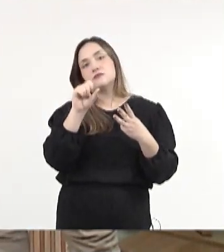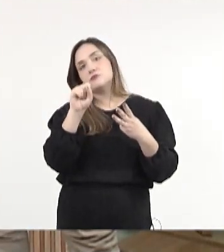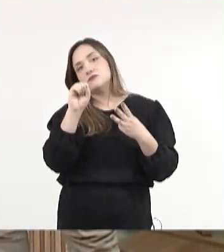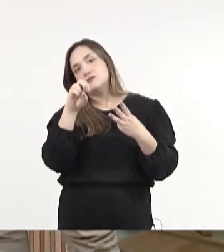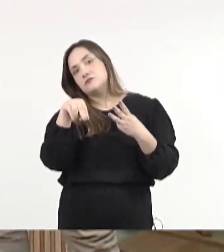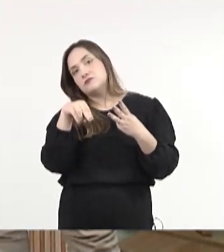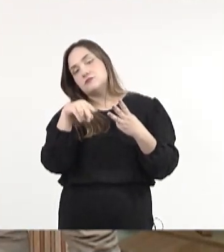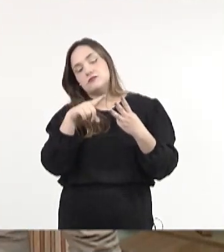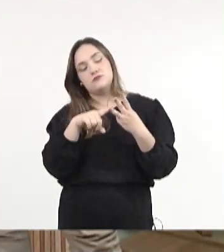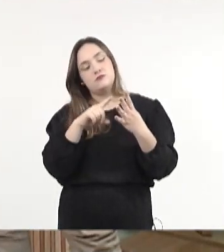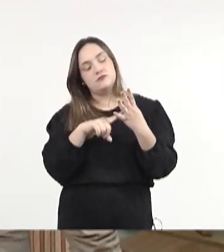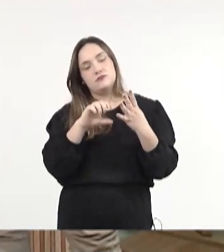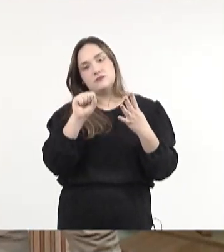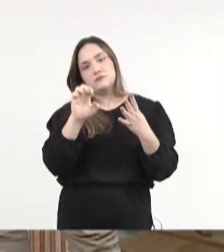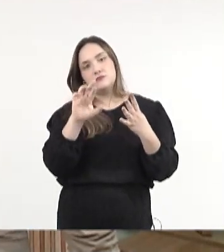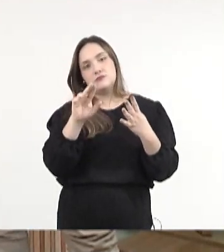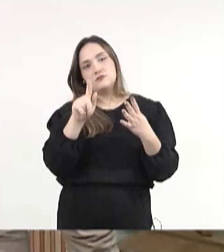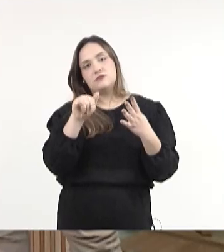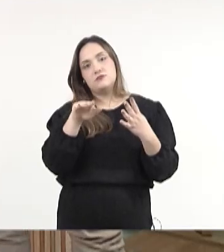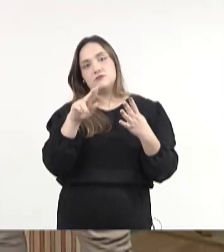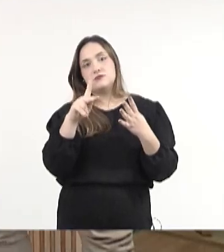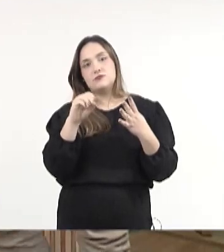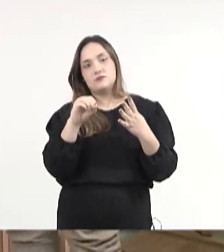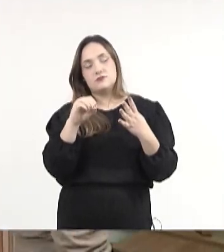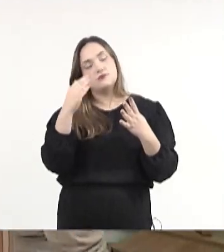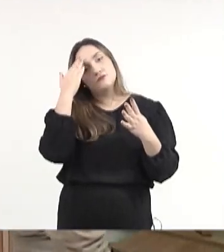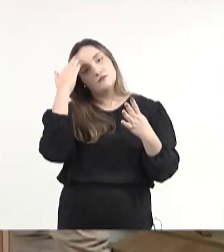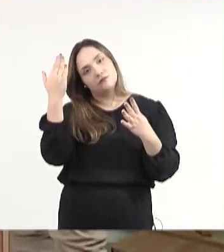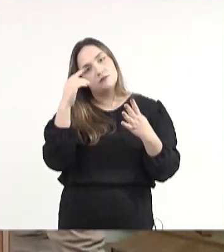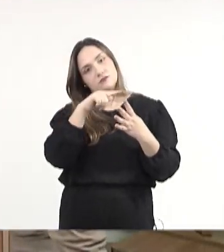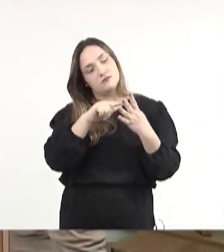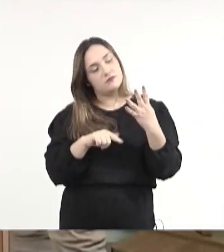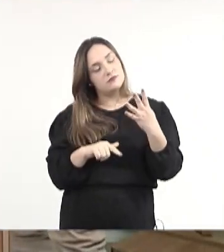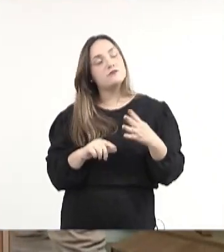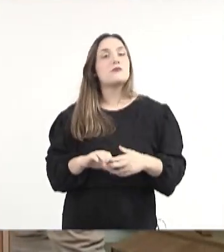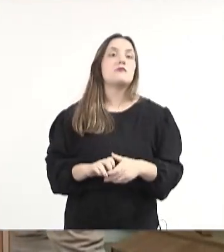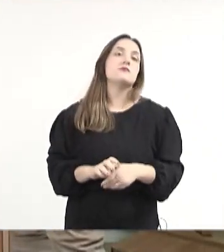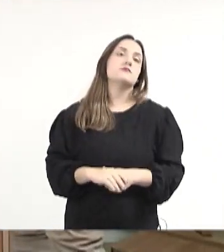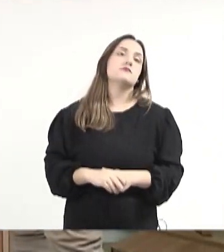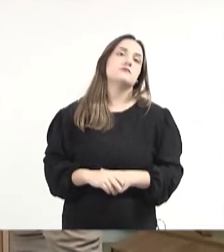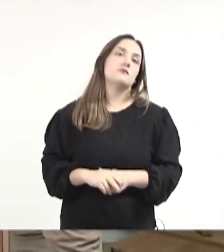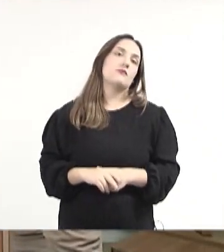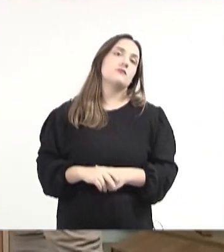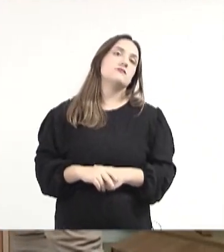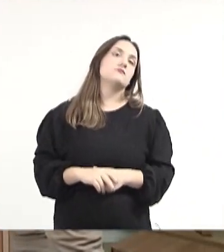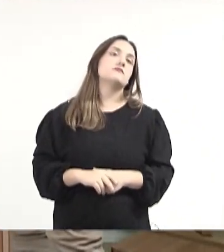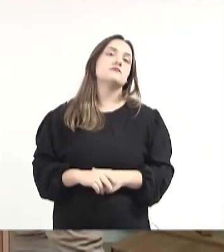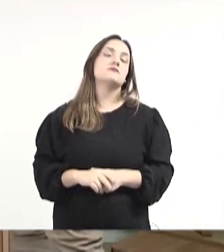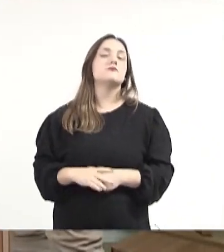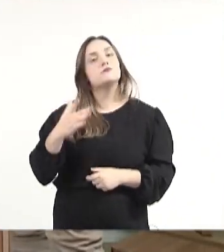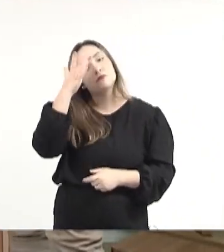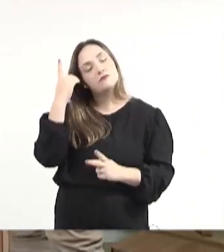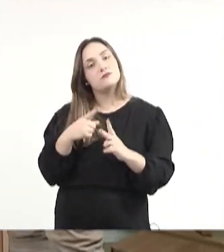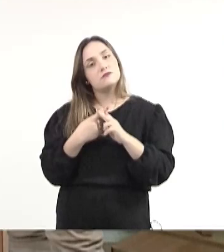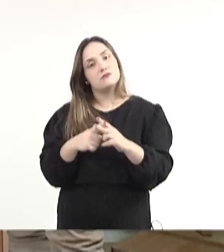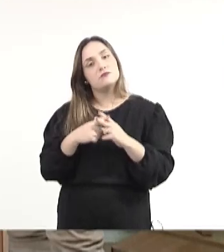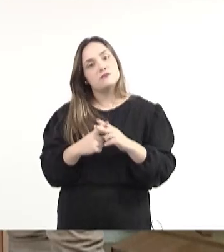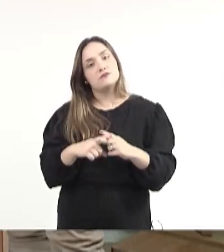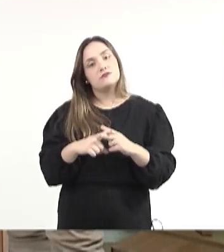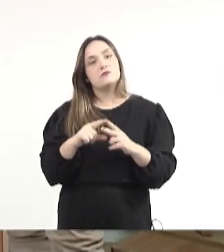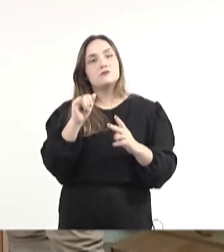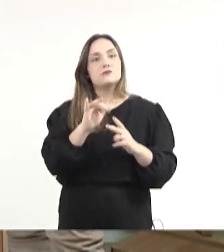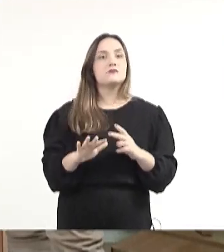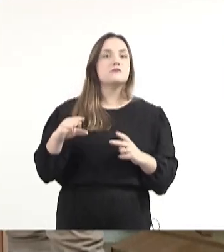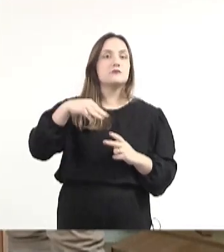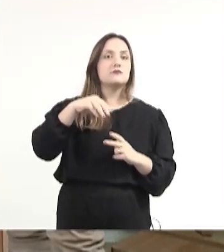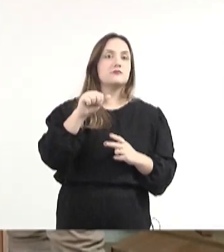gente lá no Master. Hoje o Serginho está lá em cima com a gente. Muito obrigado também ao nosso editor de imagens, o Mário